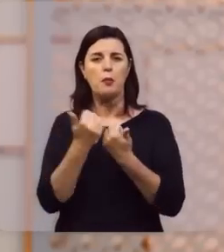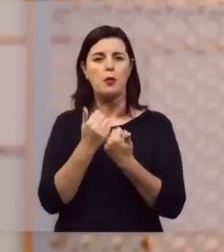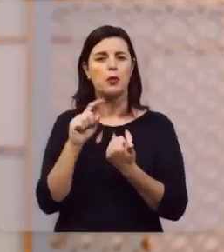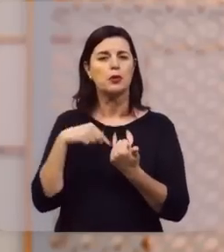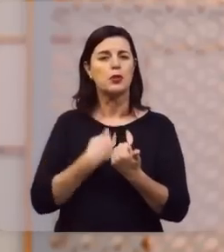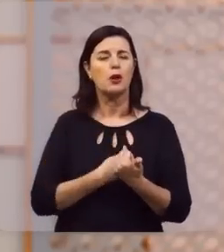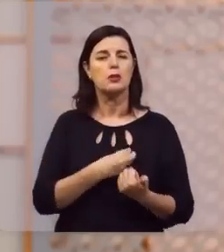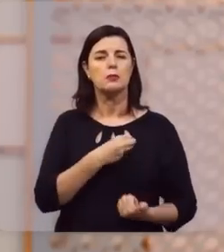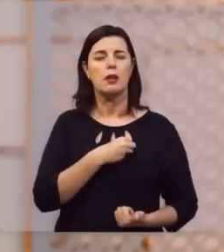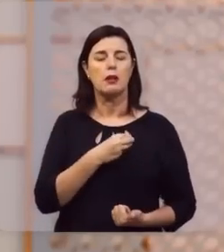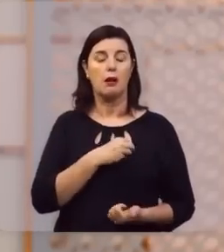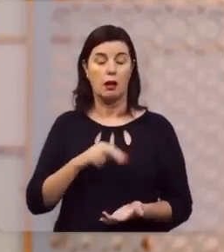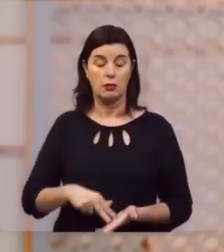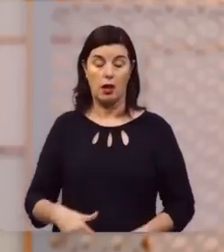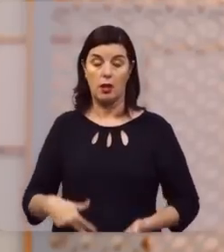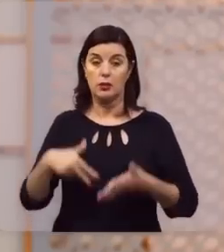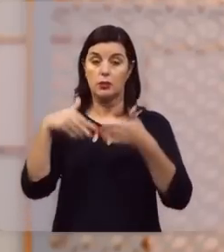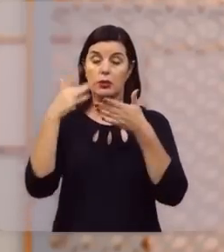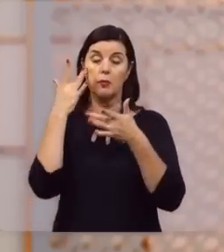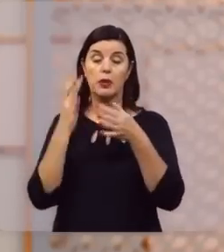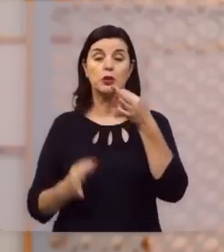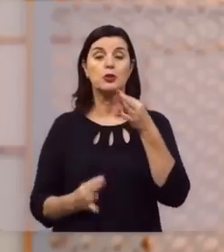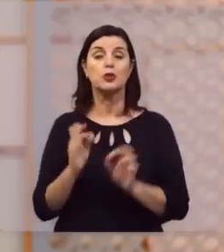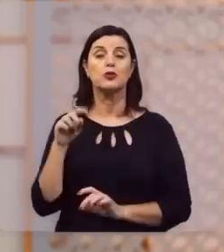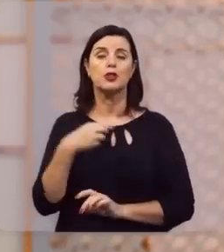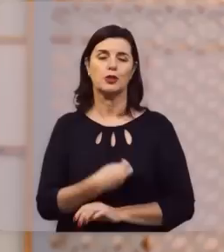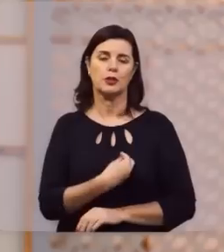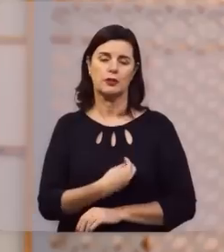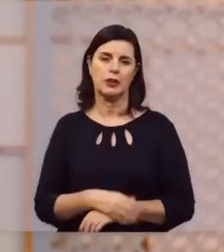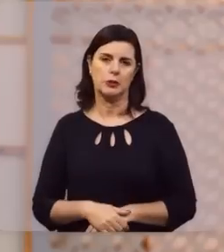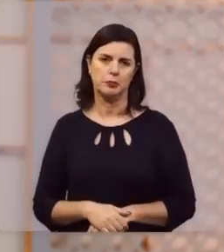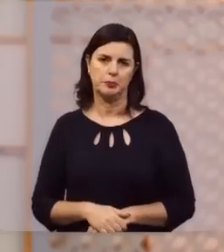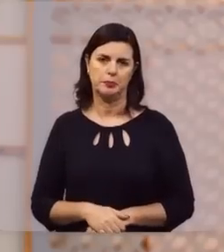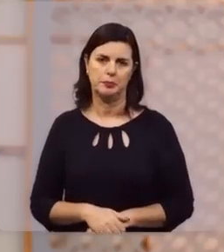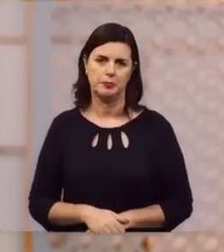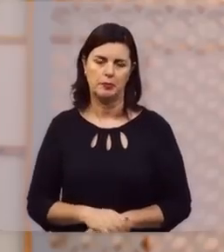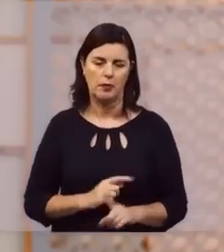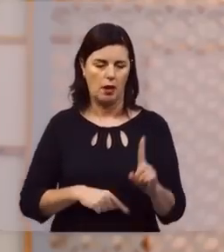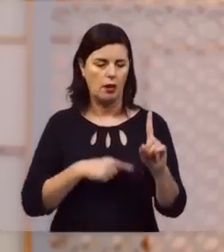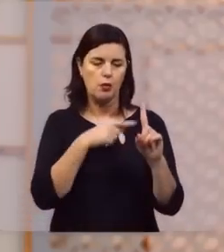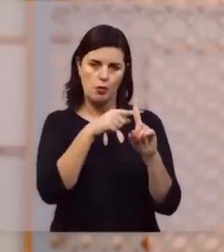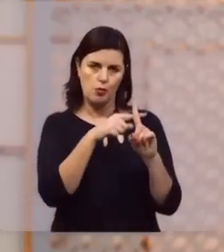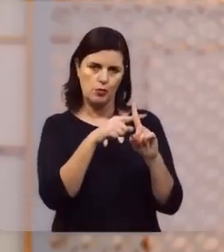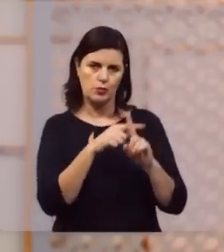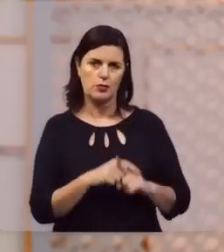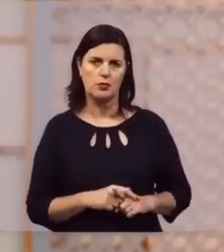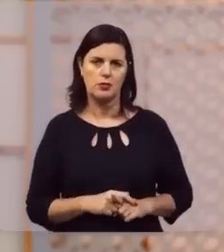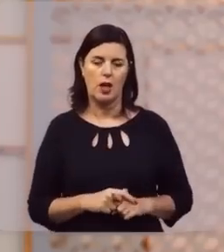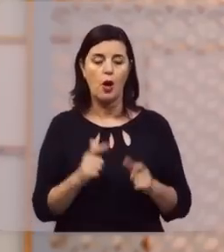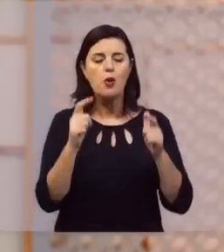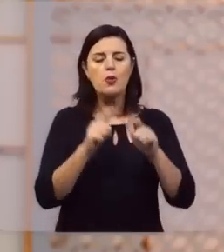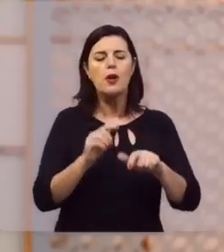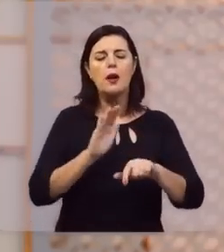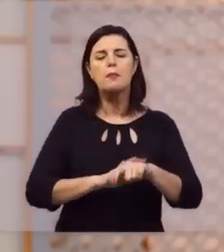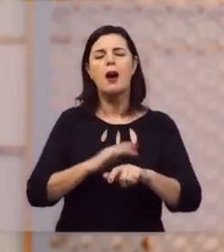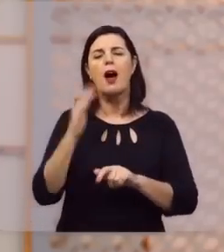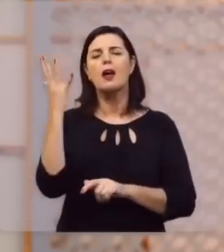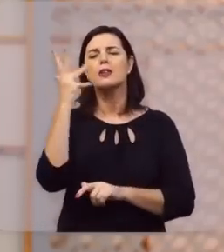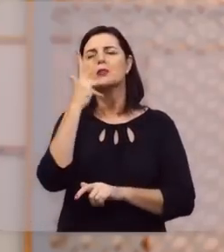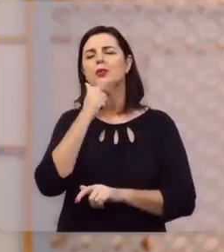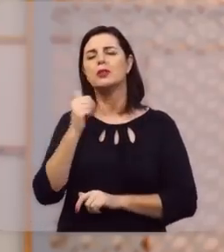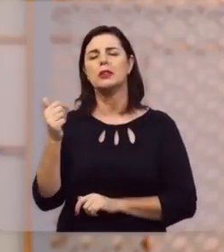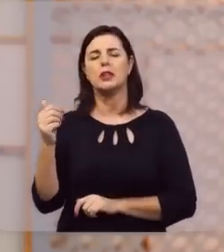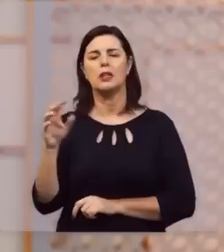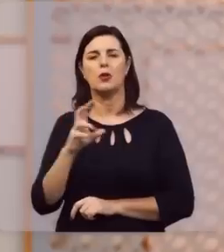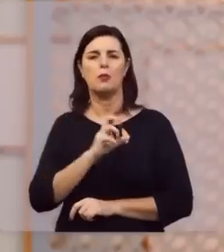para ressuscitar para nossa justificação e a cruz é o palco mais